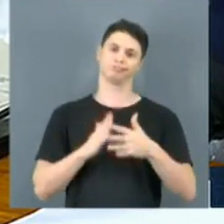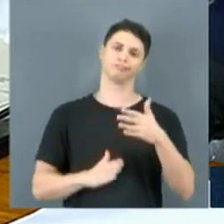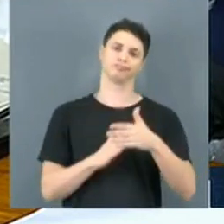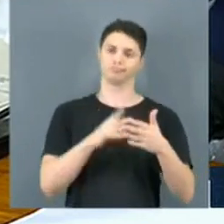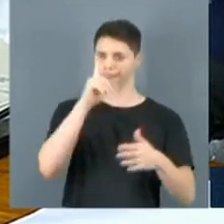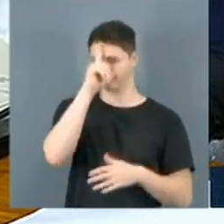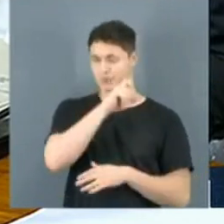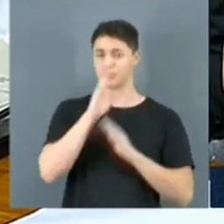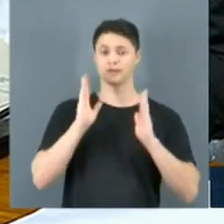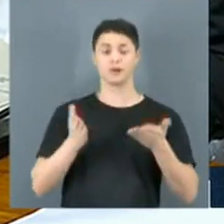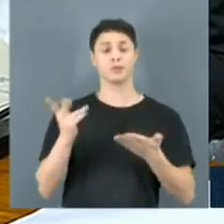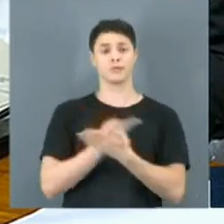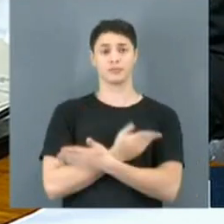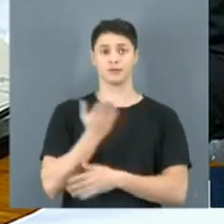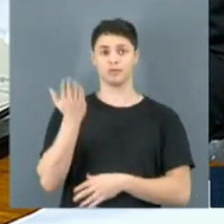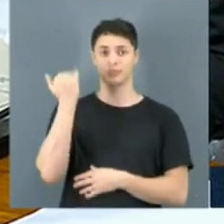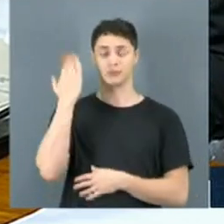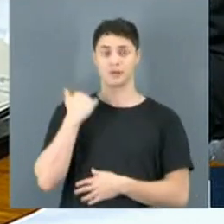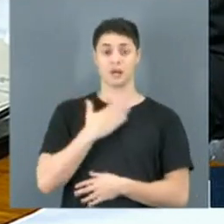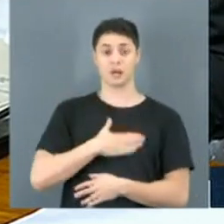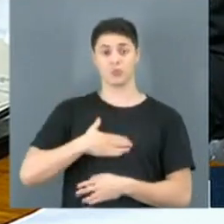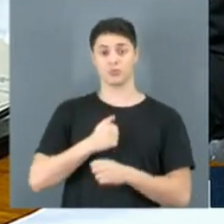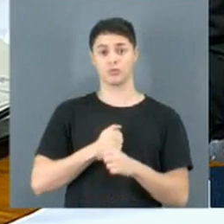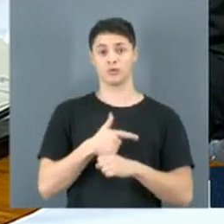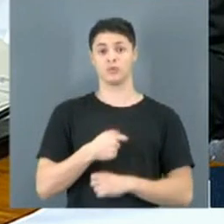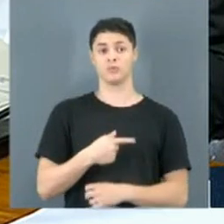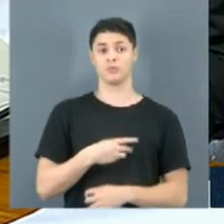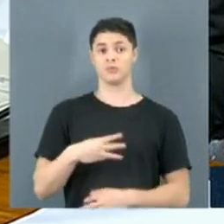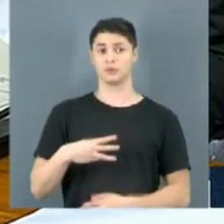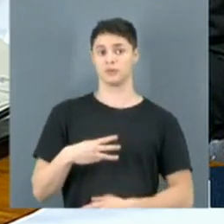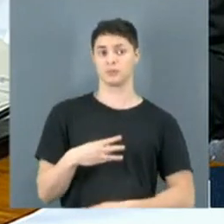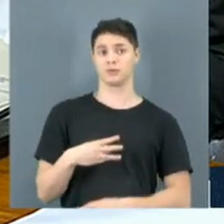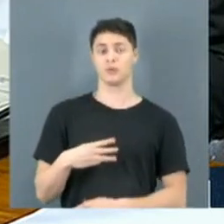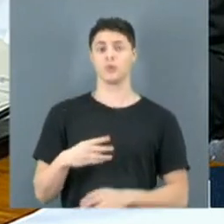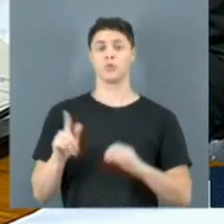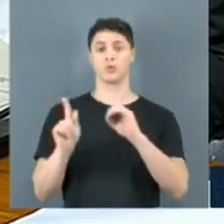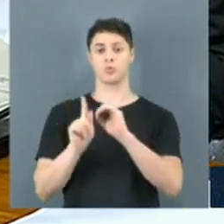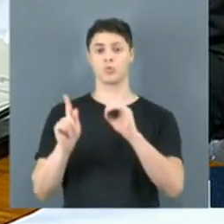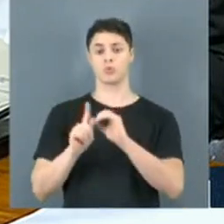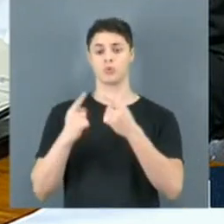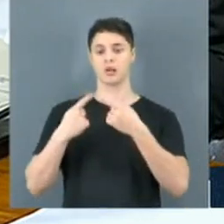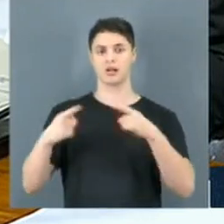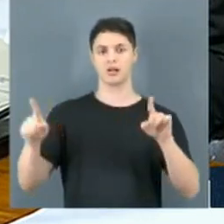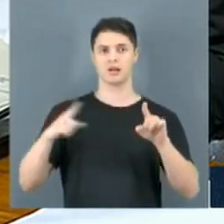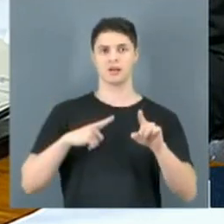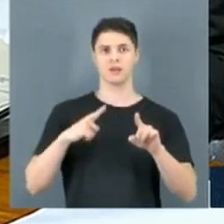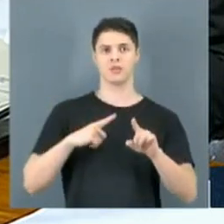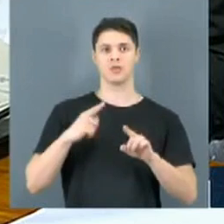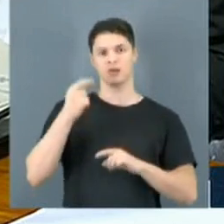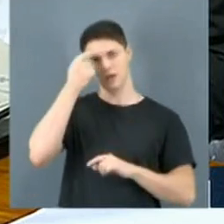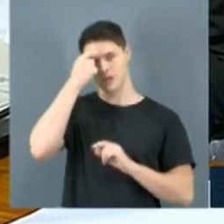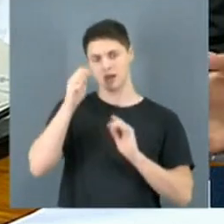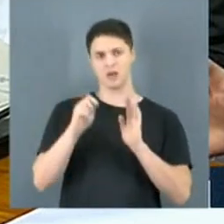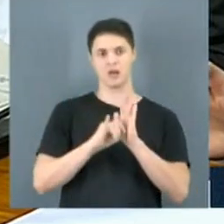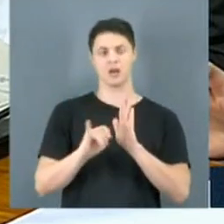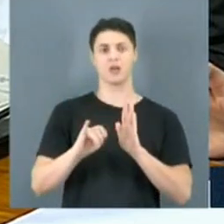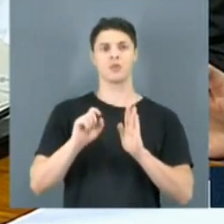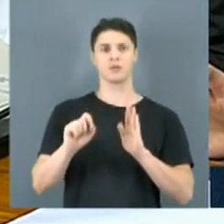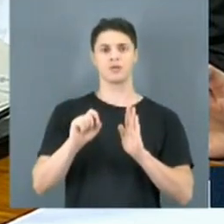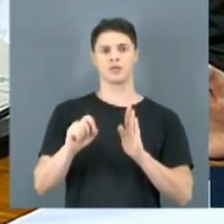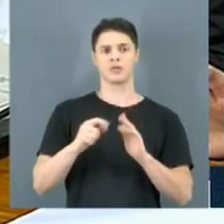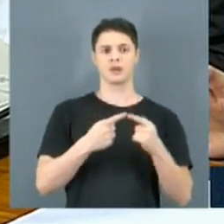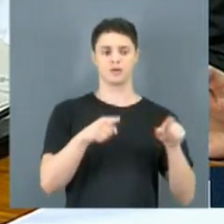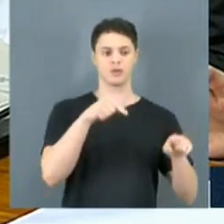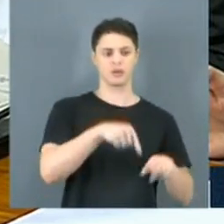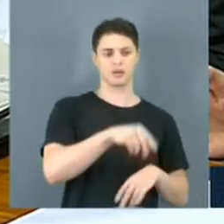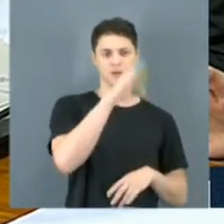já aconteceu antes. Em agosto do ano passado, o Google lançou o modelo Gemini, que foi lançado no Brasil 6 meses depois